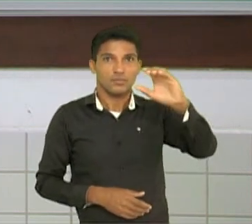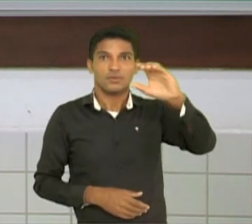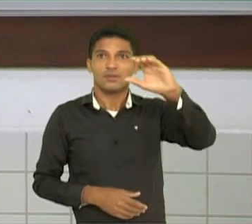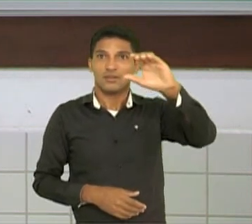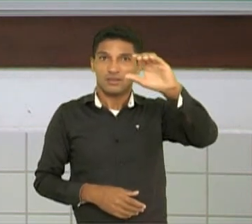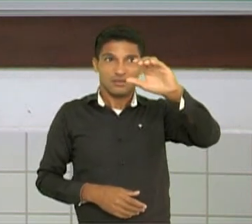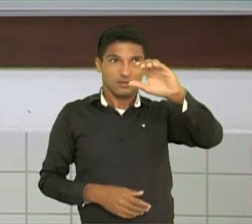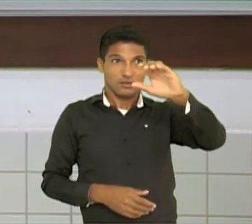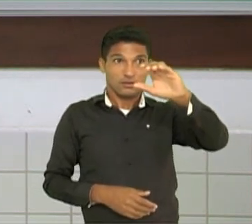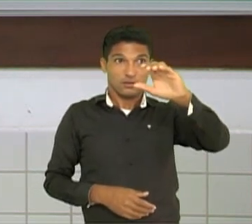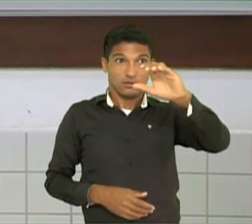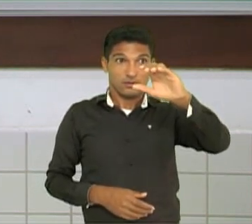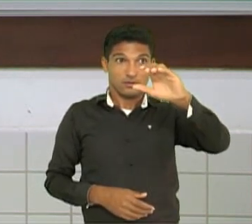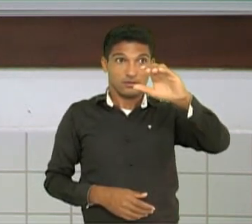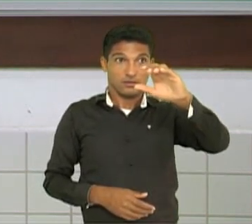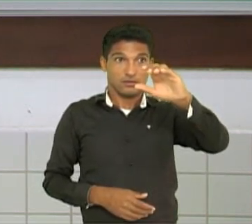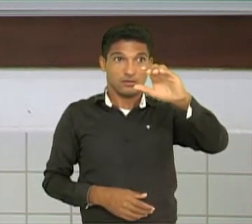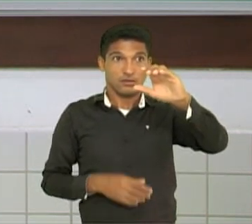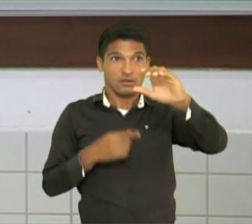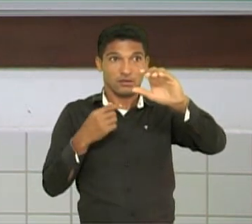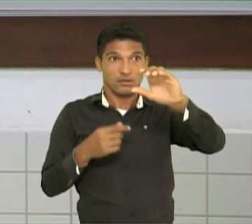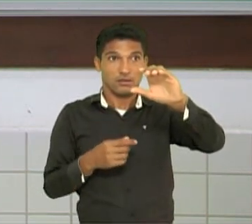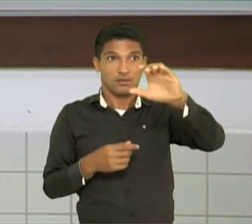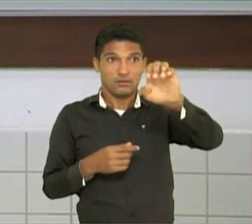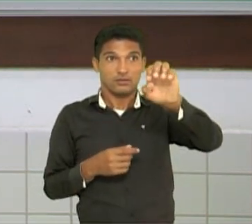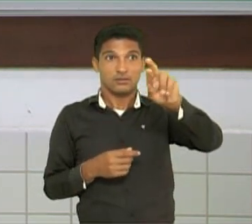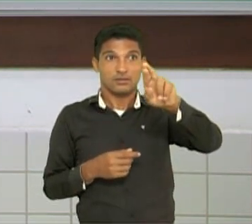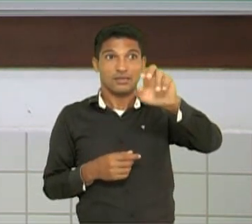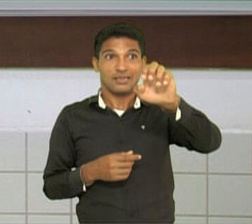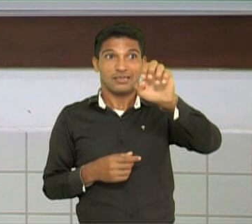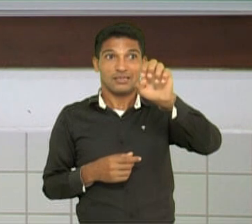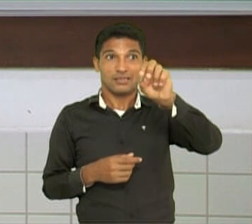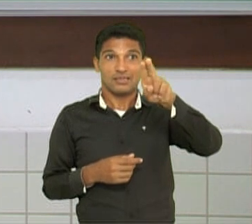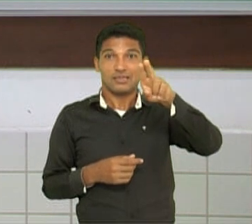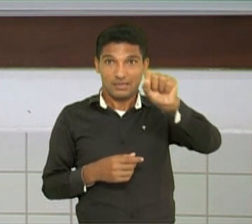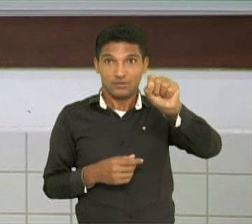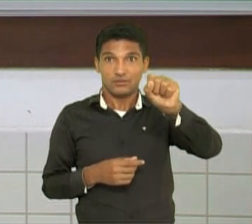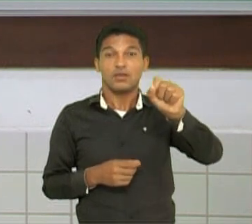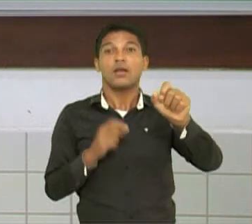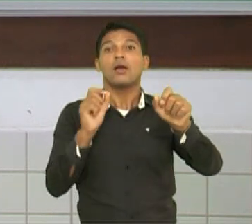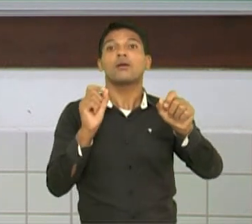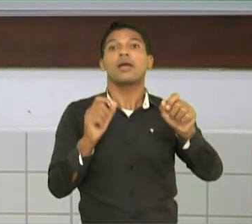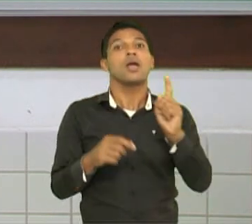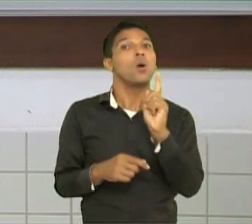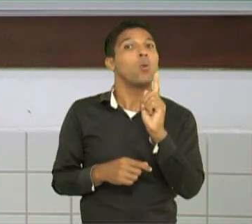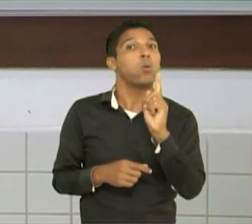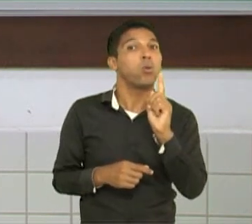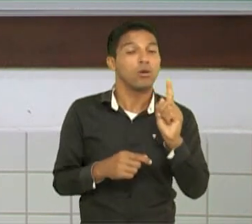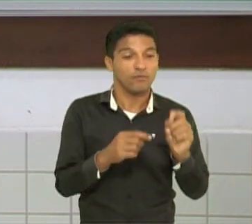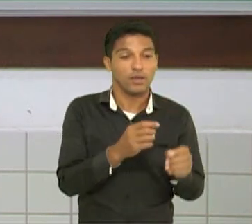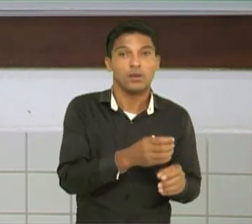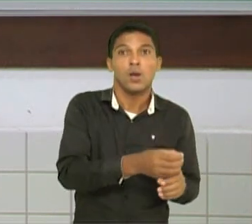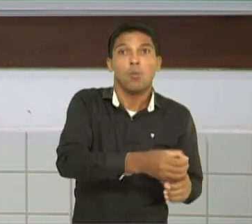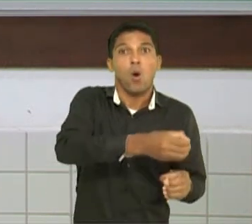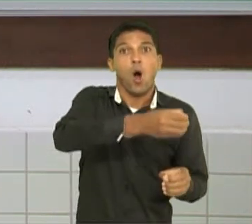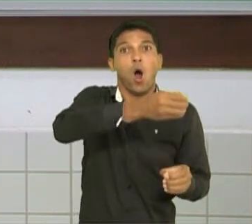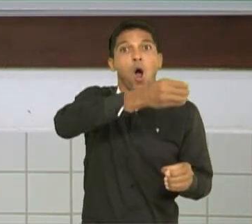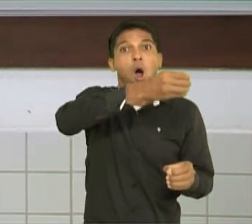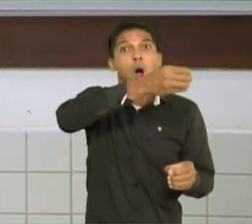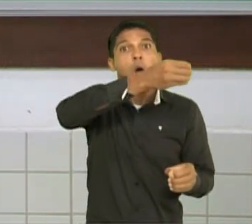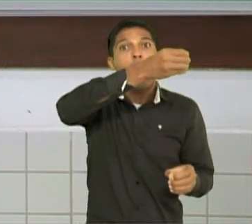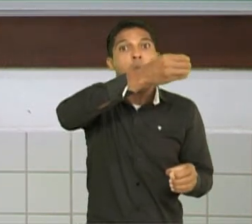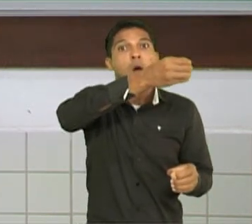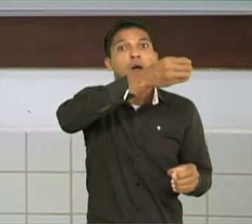cera. Então, aqui a ligação. Uma vela grande era um costume hebraico, então havia uma vela grande que era